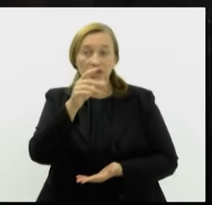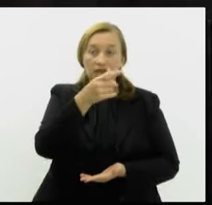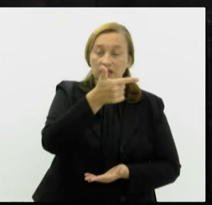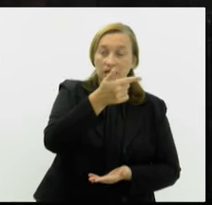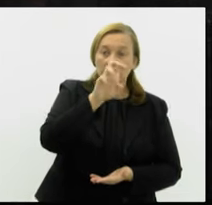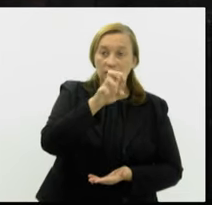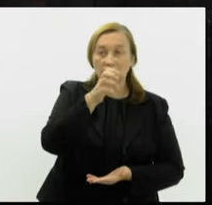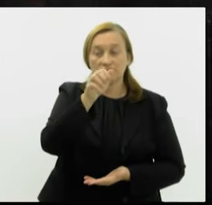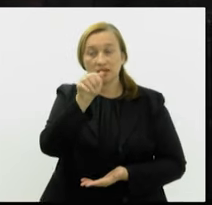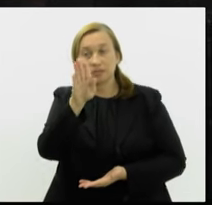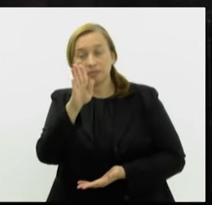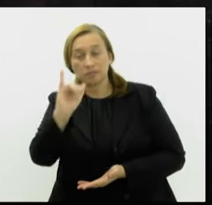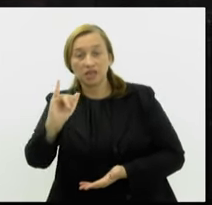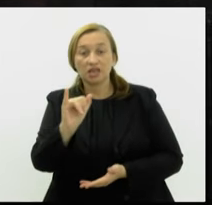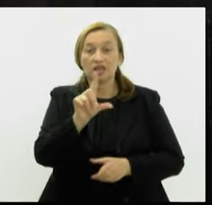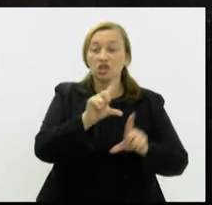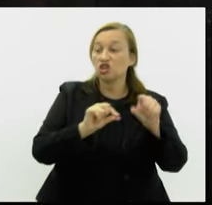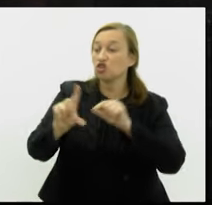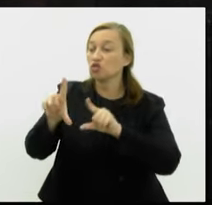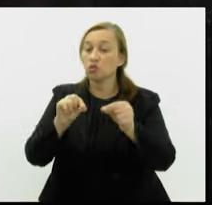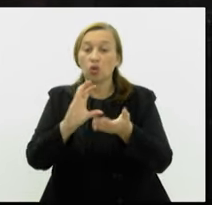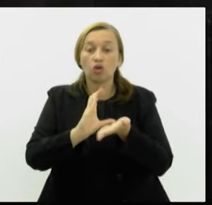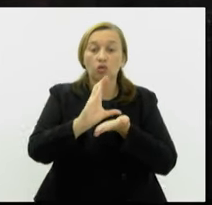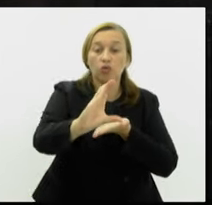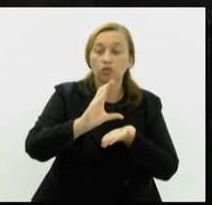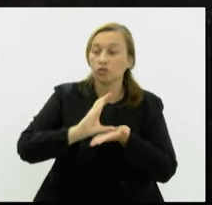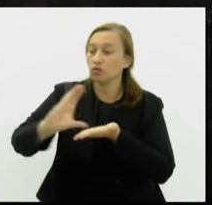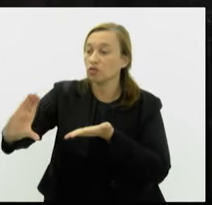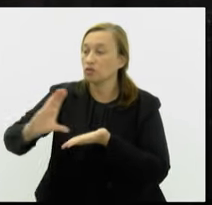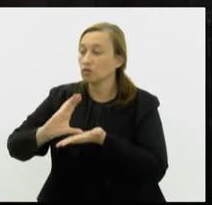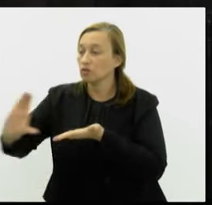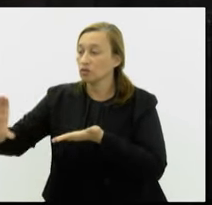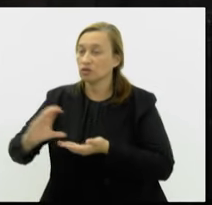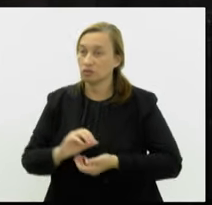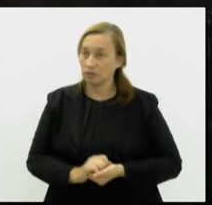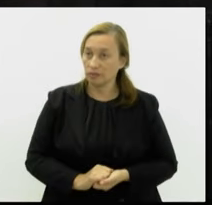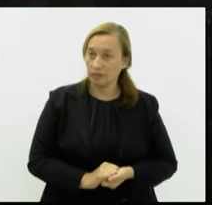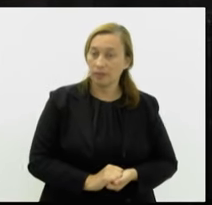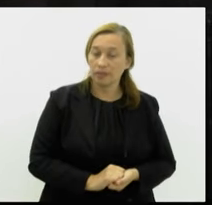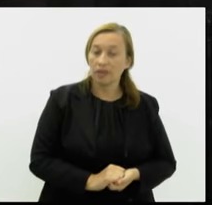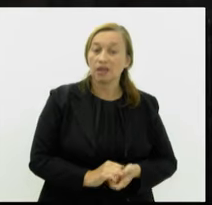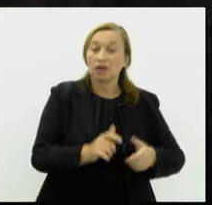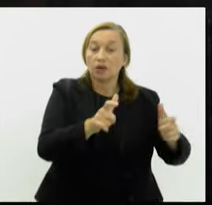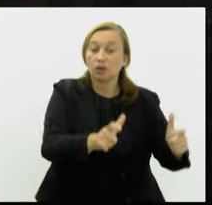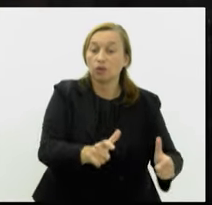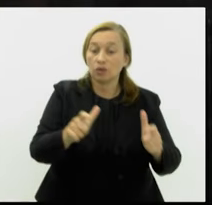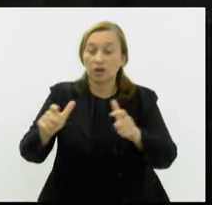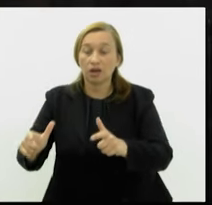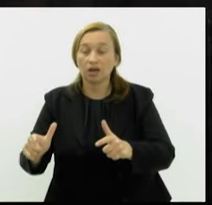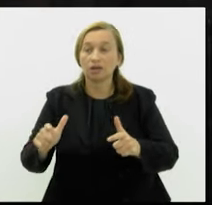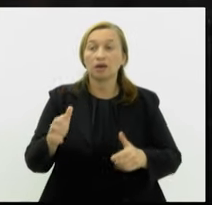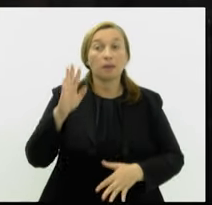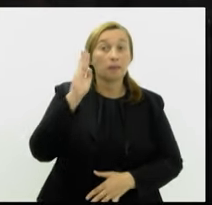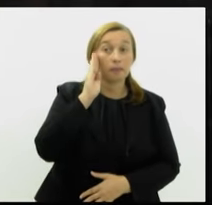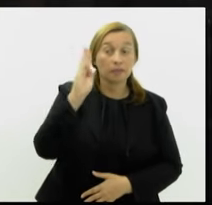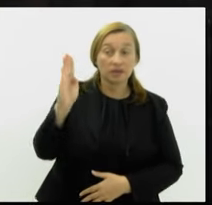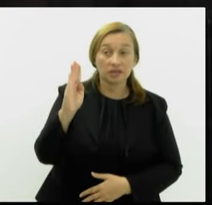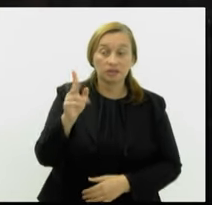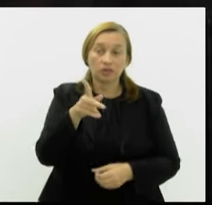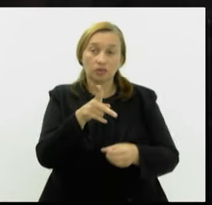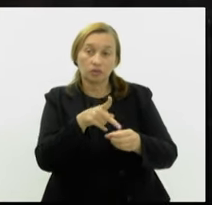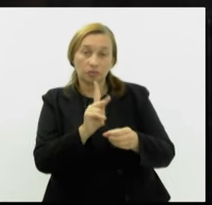ele contingencia. E contingencia naqueles recursos, principalmente derivado de